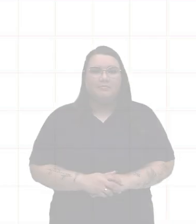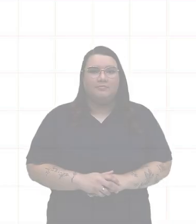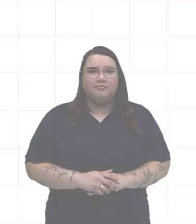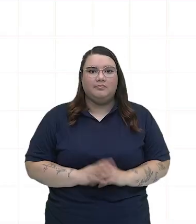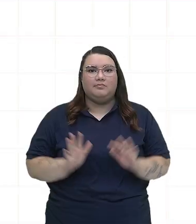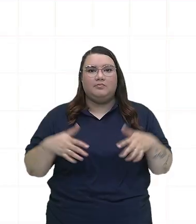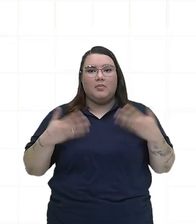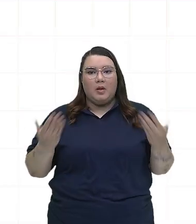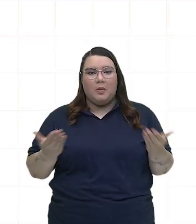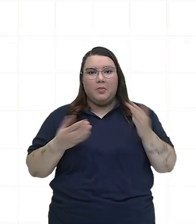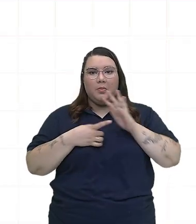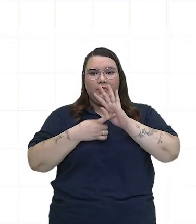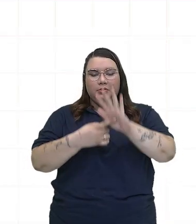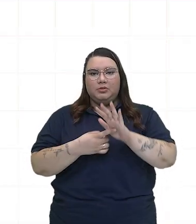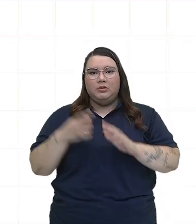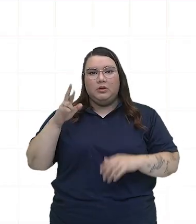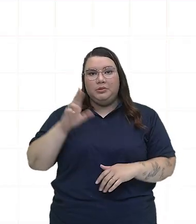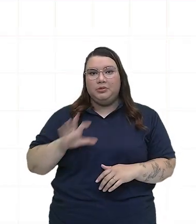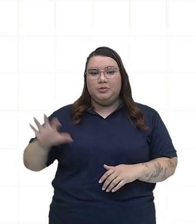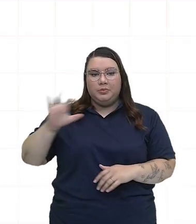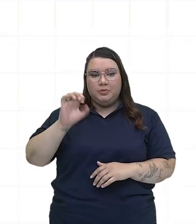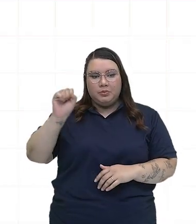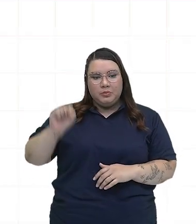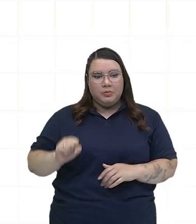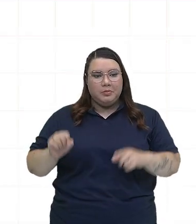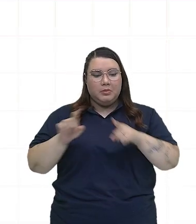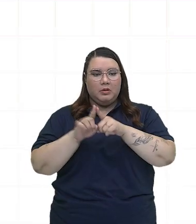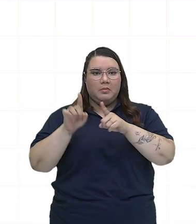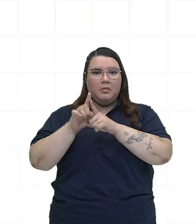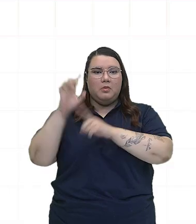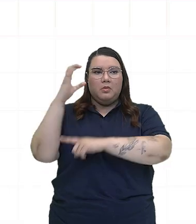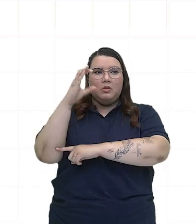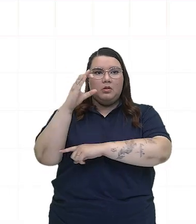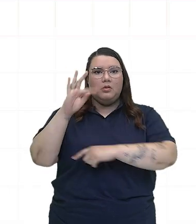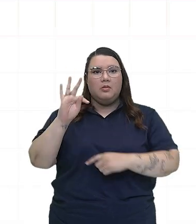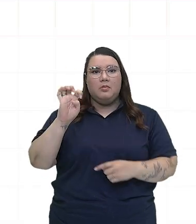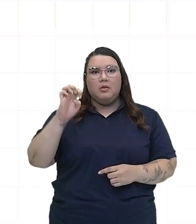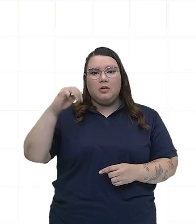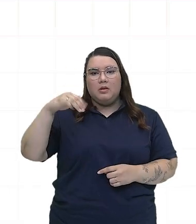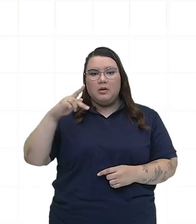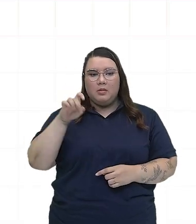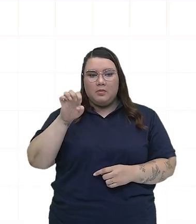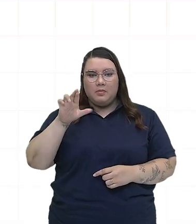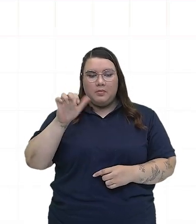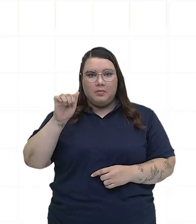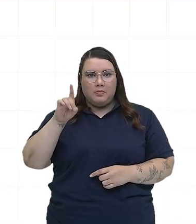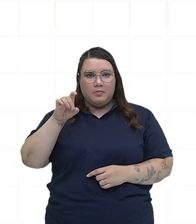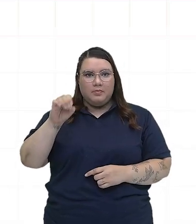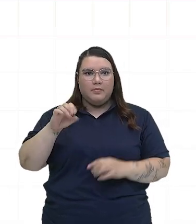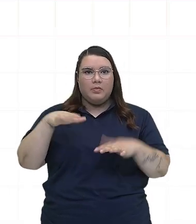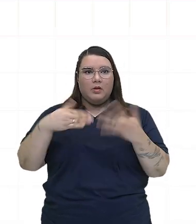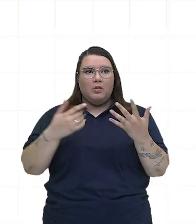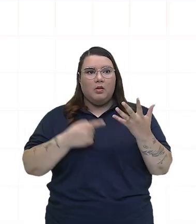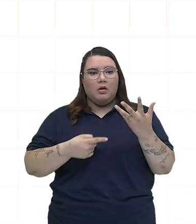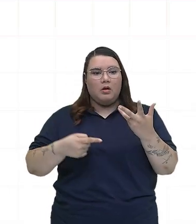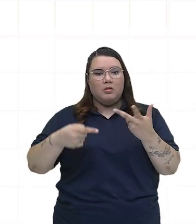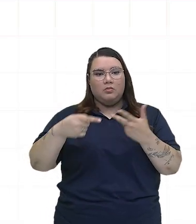e da região sul, e o clima temperado. Cada um desses tipos climáticos eles